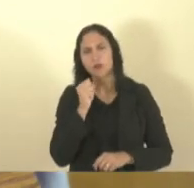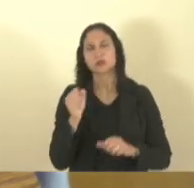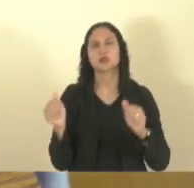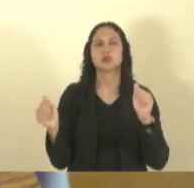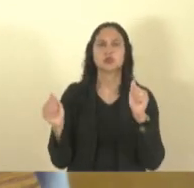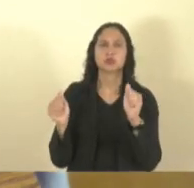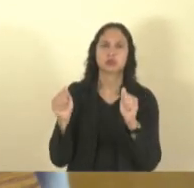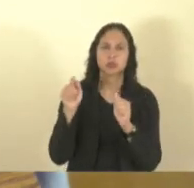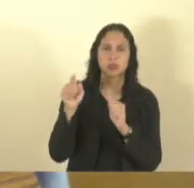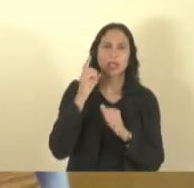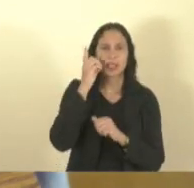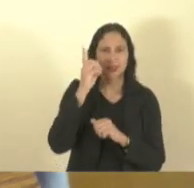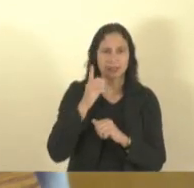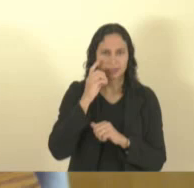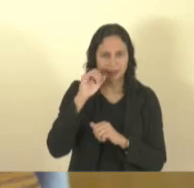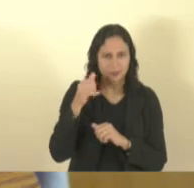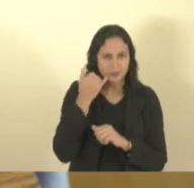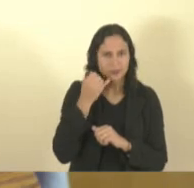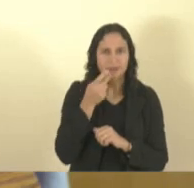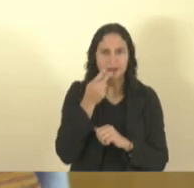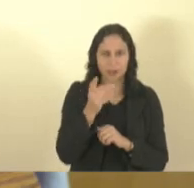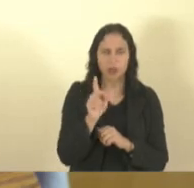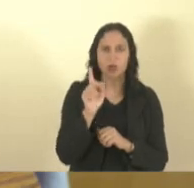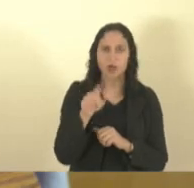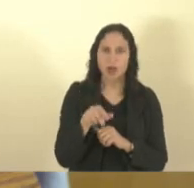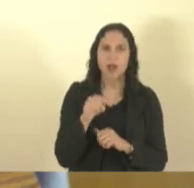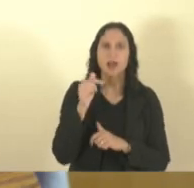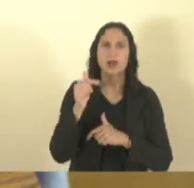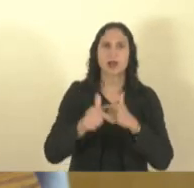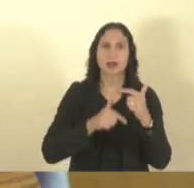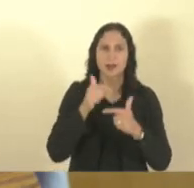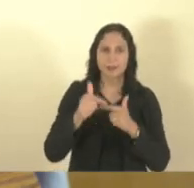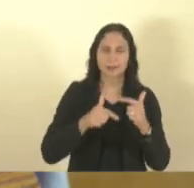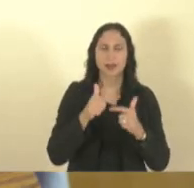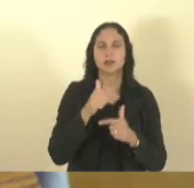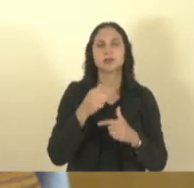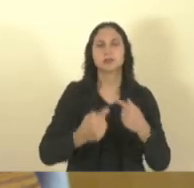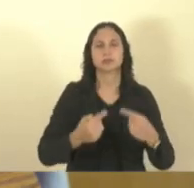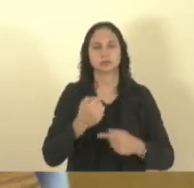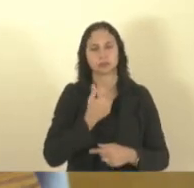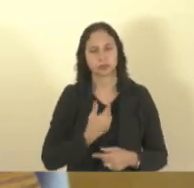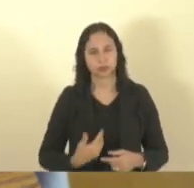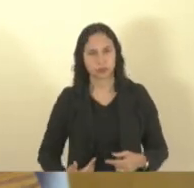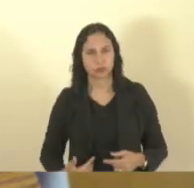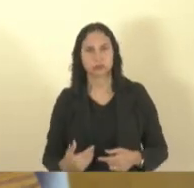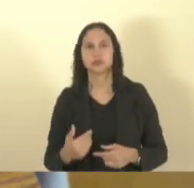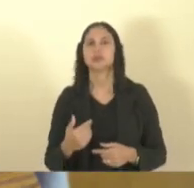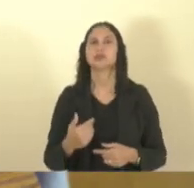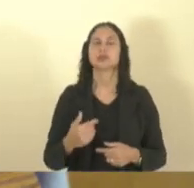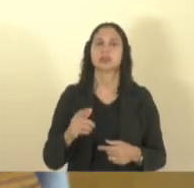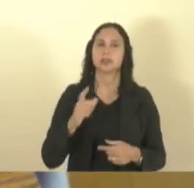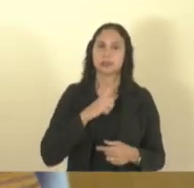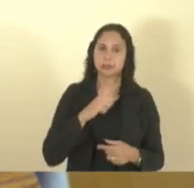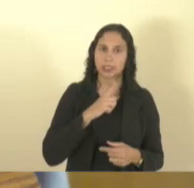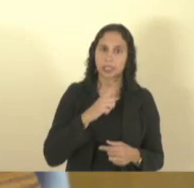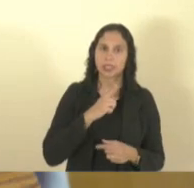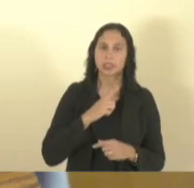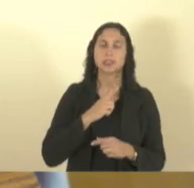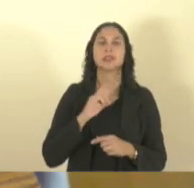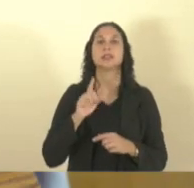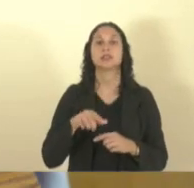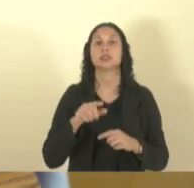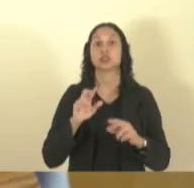deputada destacou, em importantes políticas públicas nos bastidores, mas que fazem toda